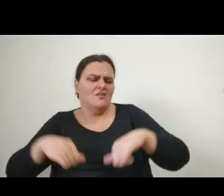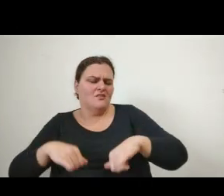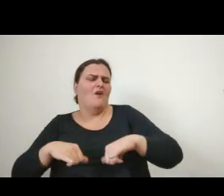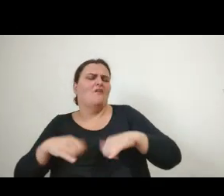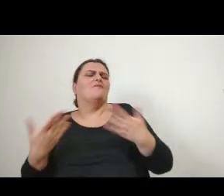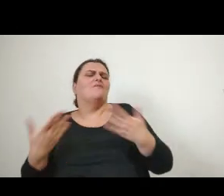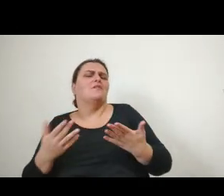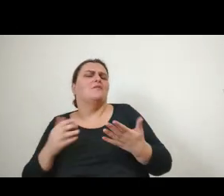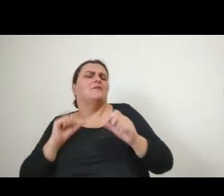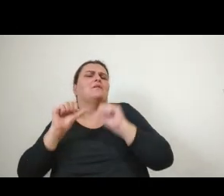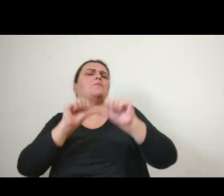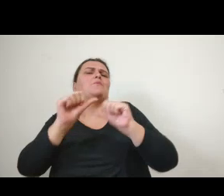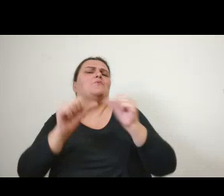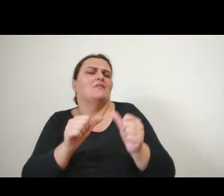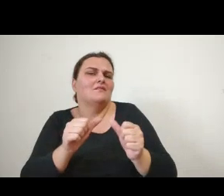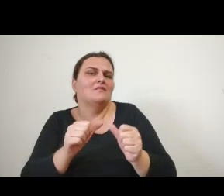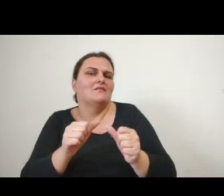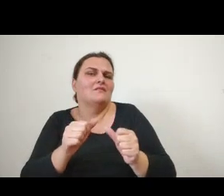rural?